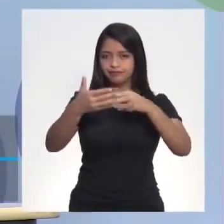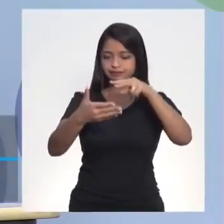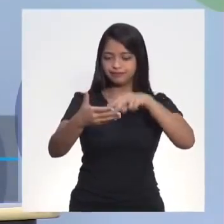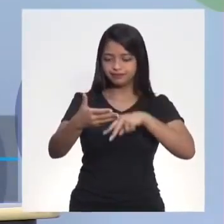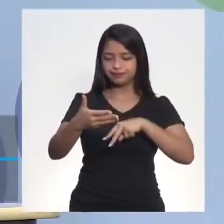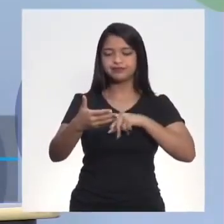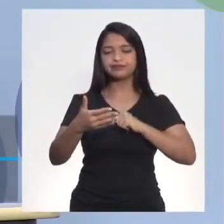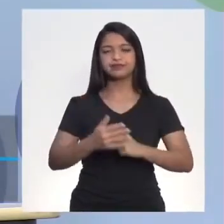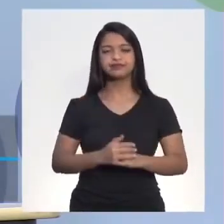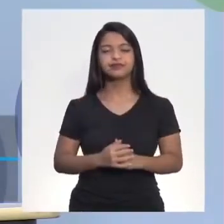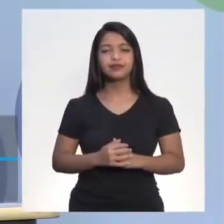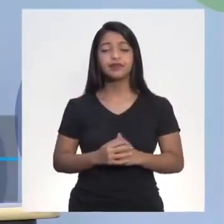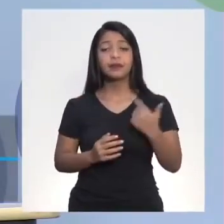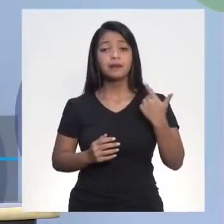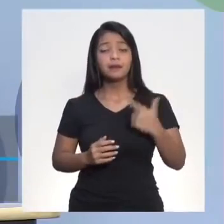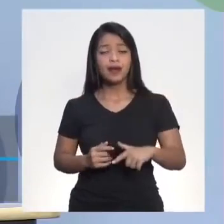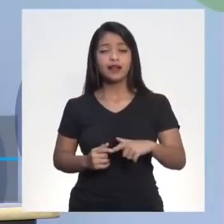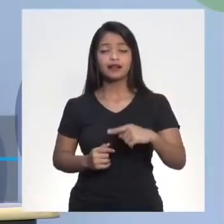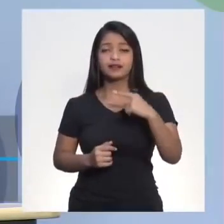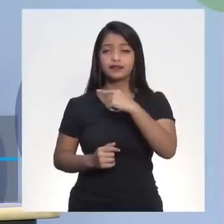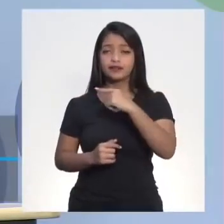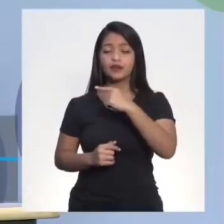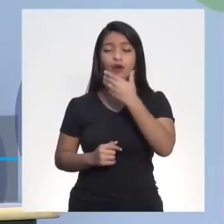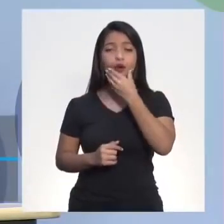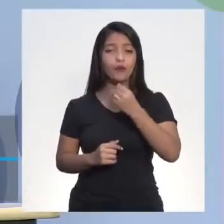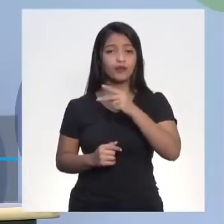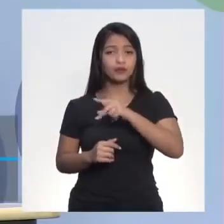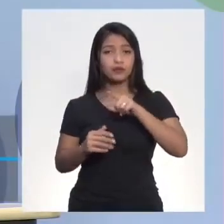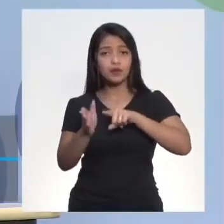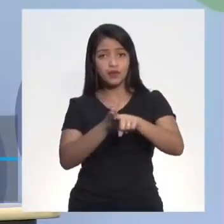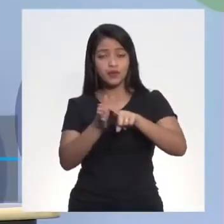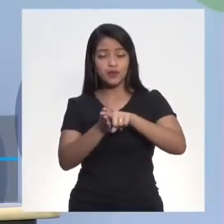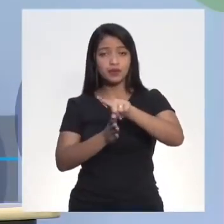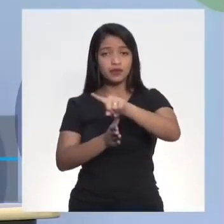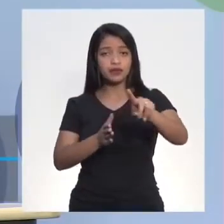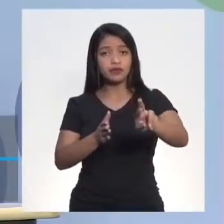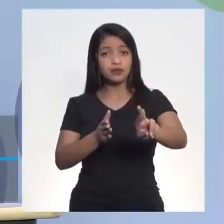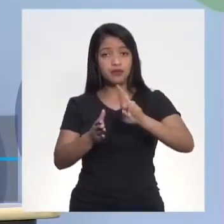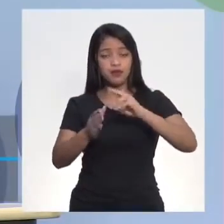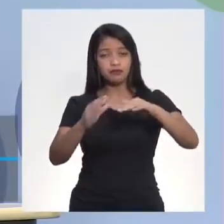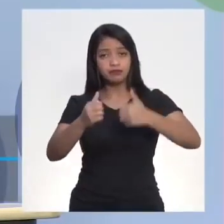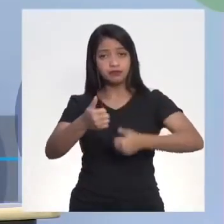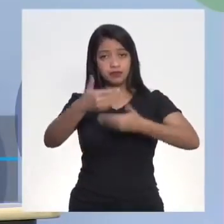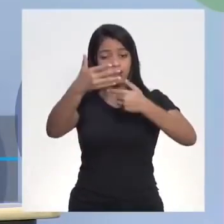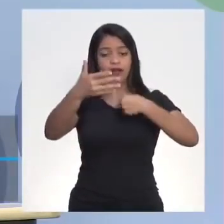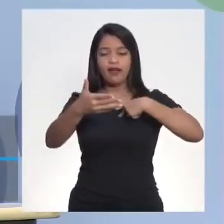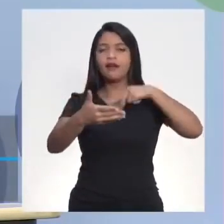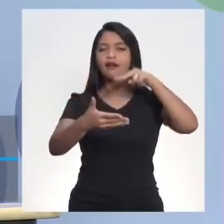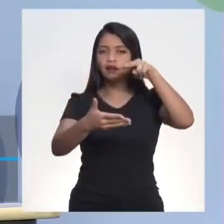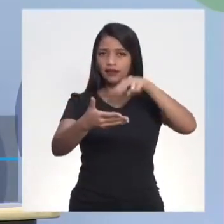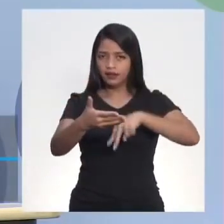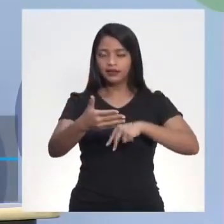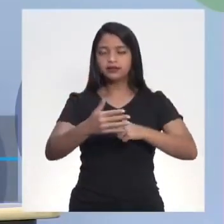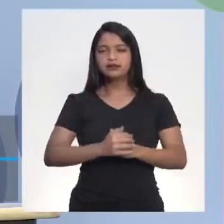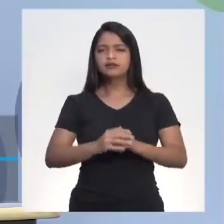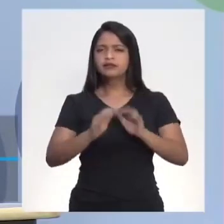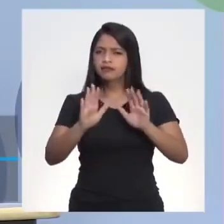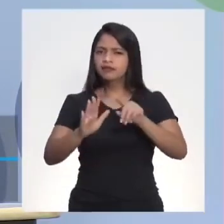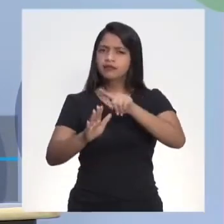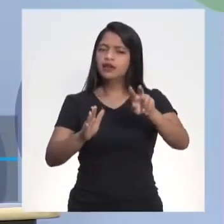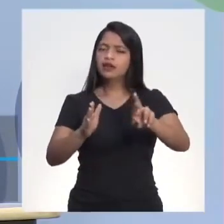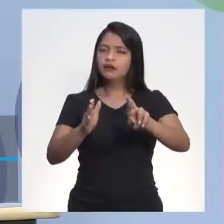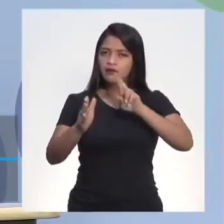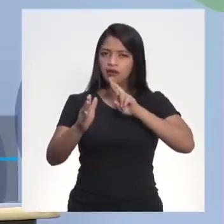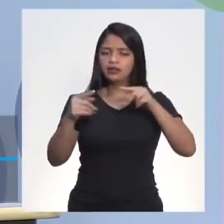as respostas das questões que o Jonas vai trabalhar com vocês hoje. Sempre respostas pertinentes, não